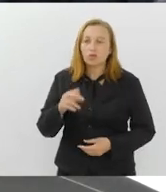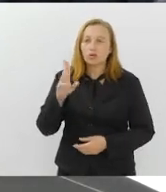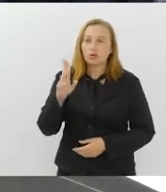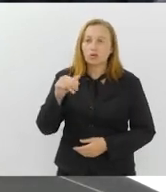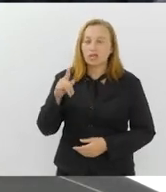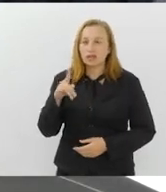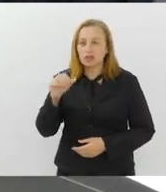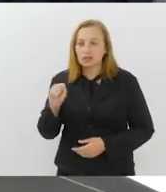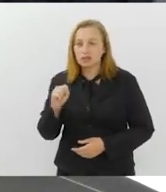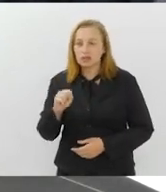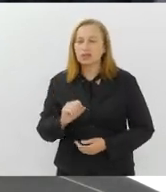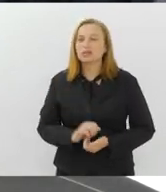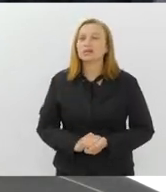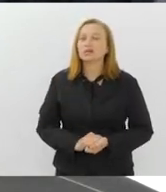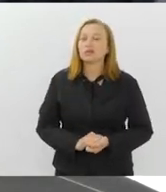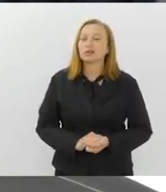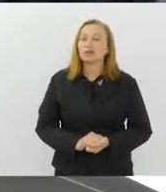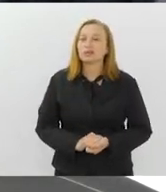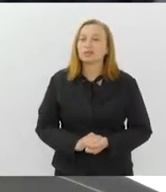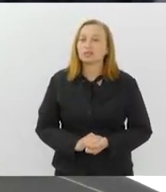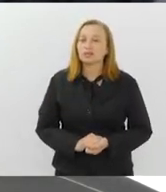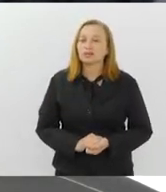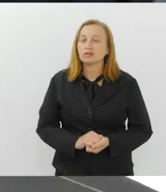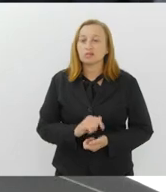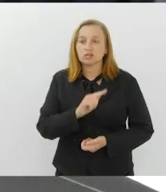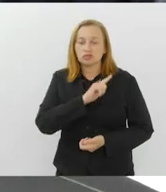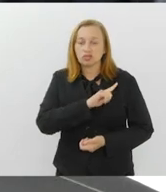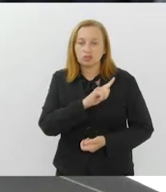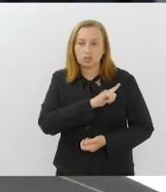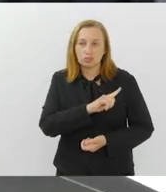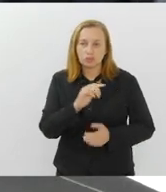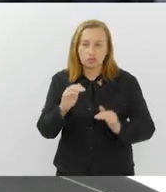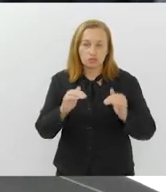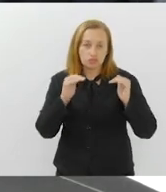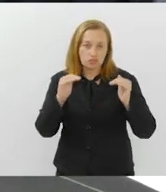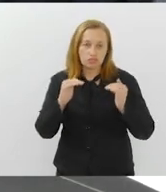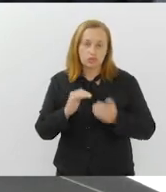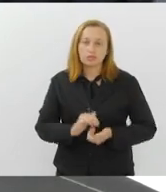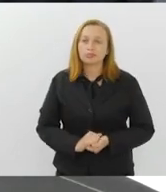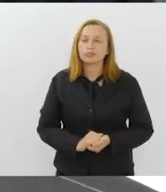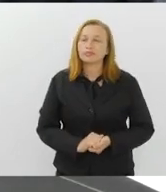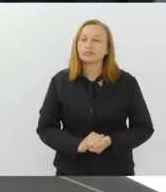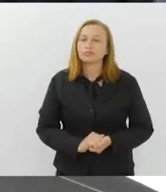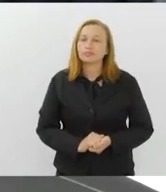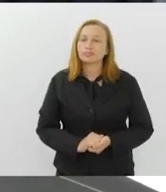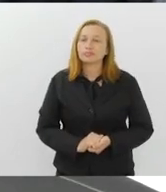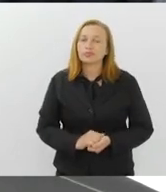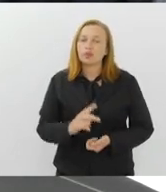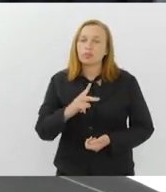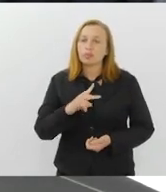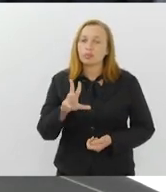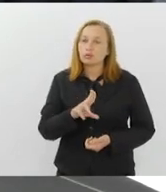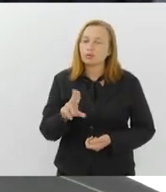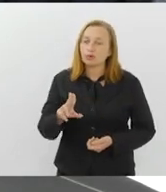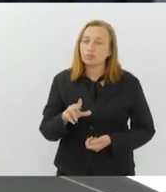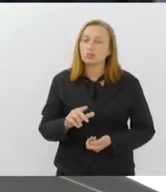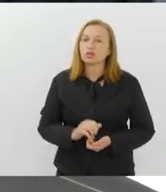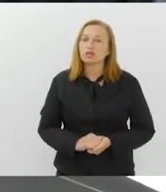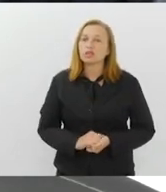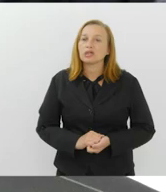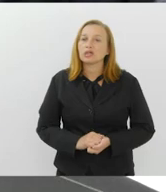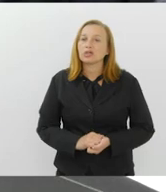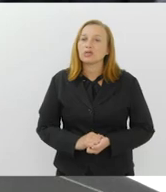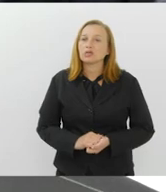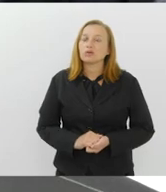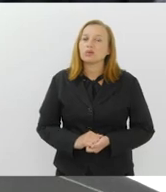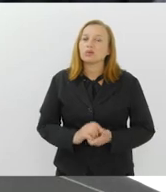entidade que congrega as autogestões. Autogestão, pelo próprio nome que já diz, é a